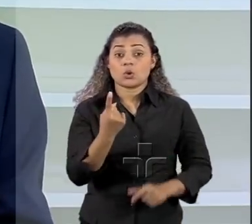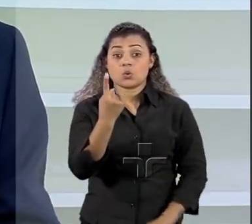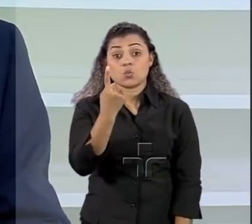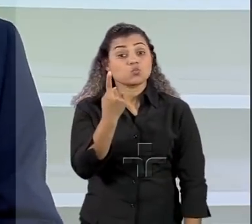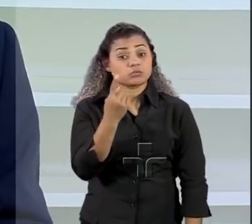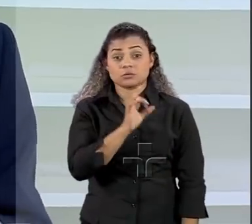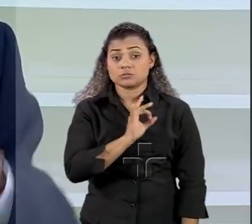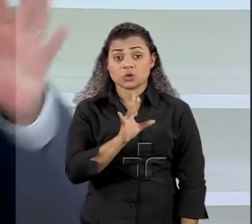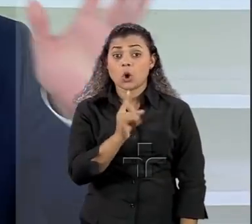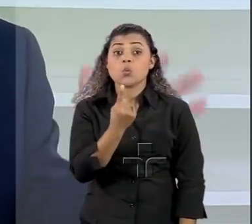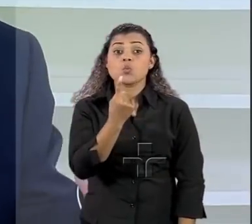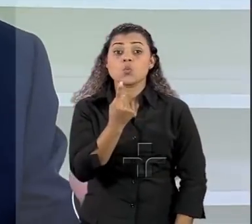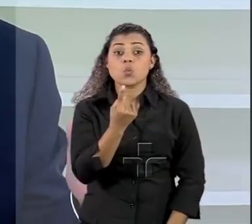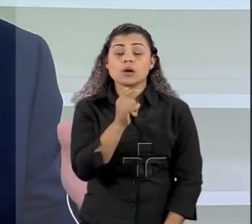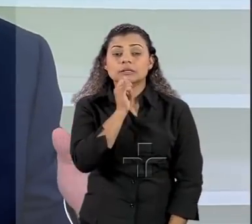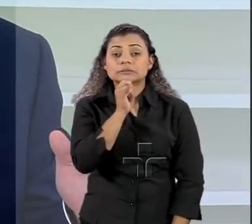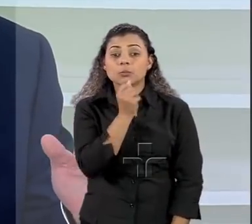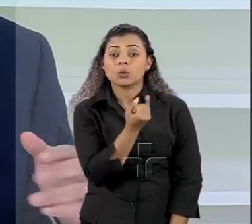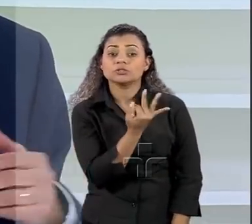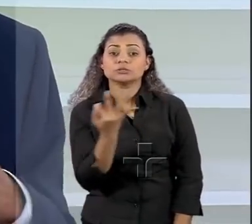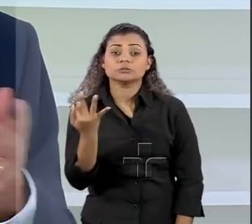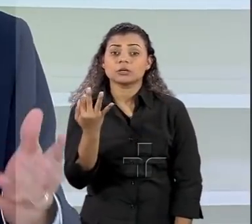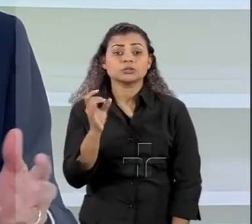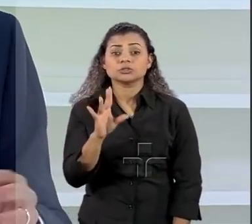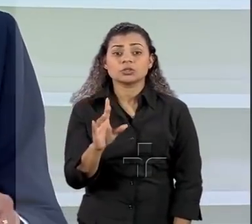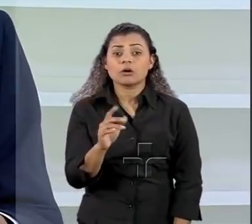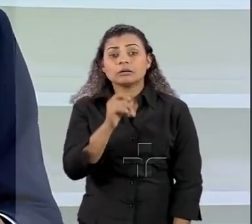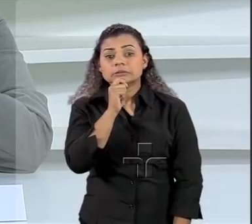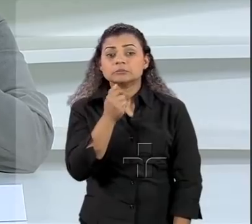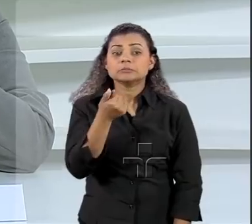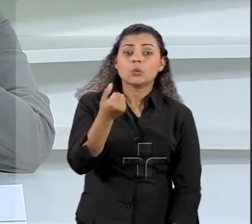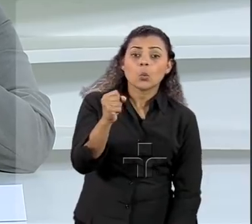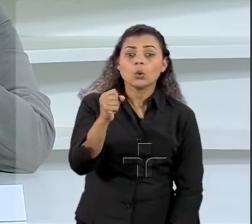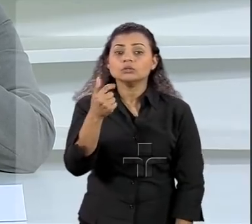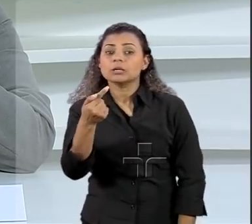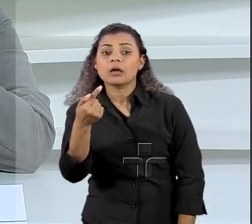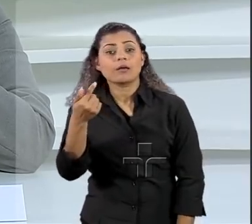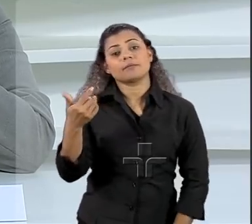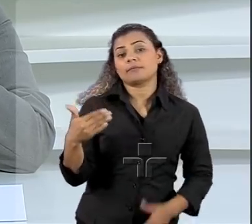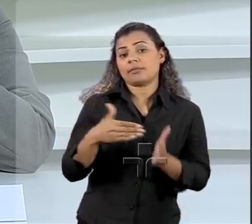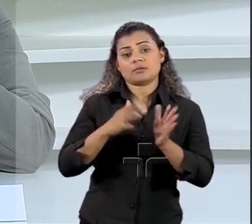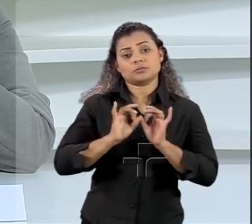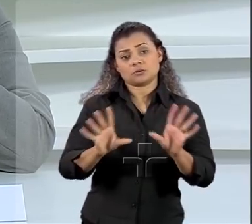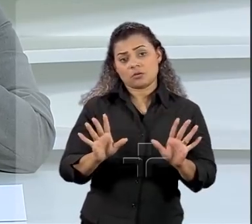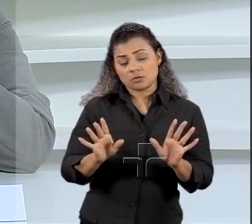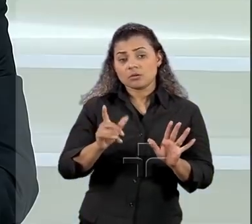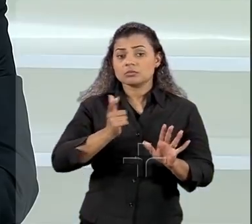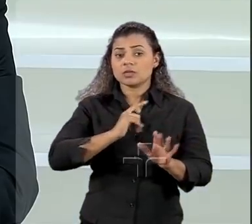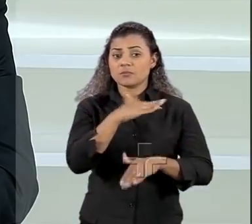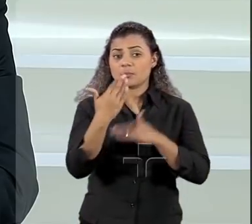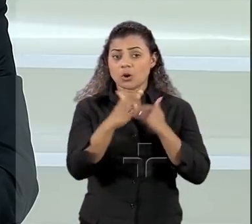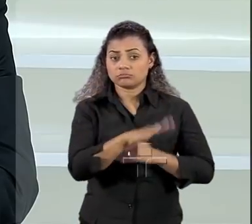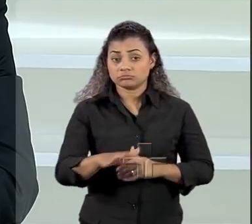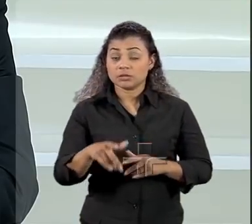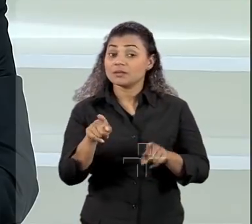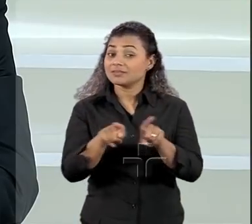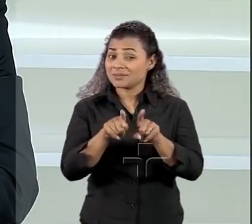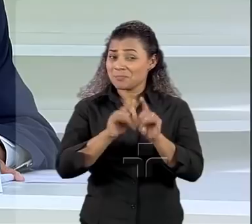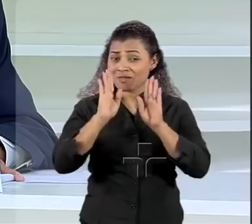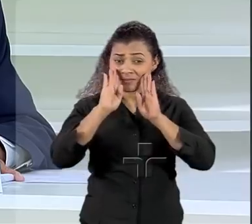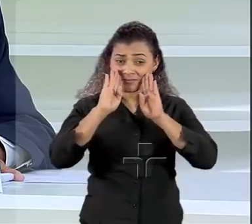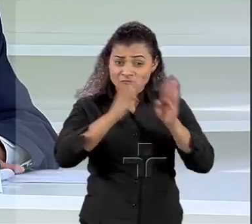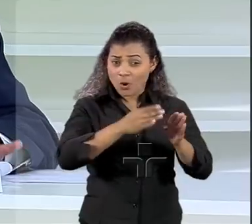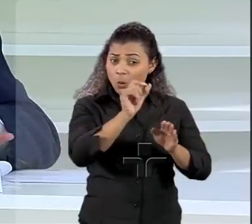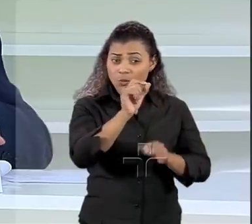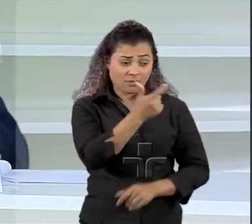dígito. Então, existe um problema brasileiro que nós temos que resolver, e eu quero me ater também ao programa de vacinação. O